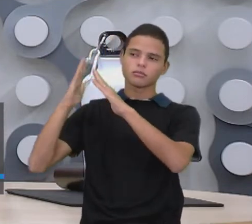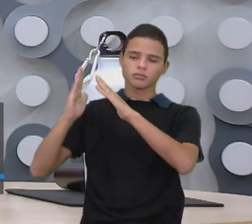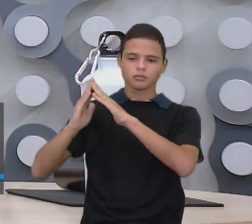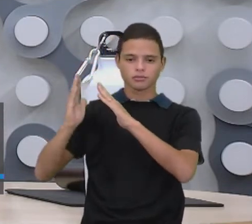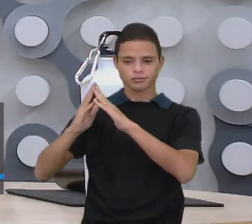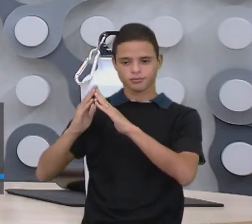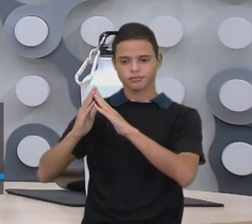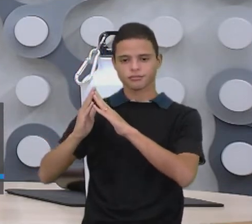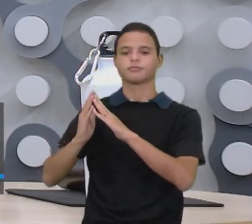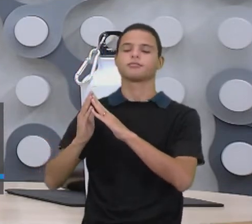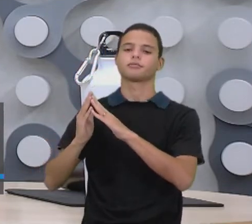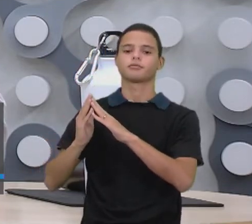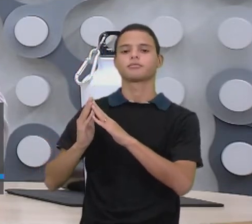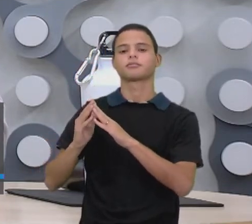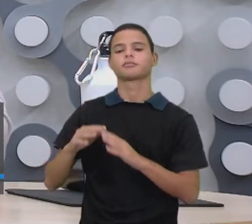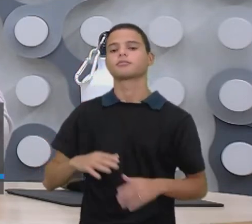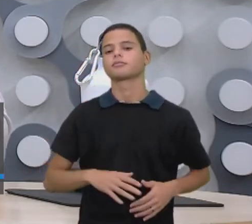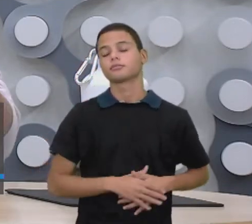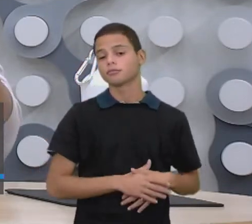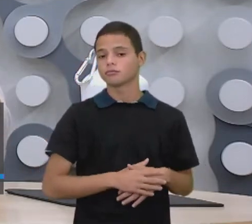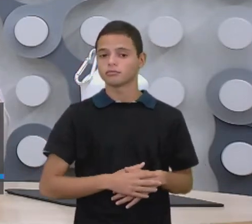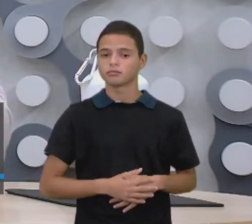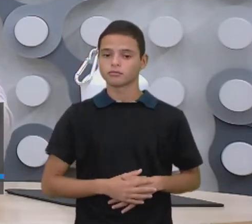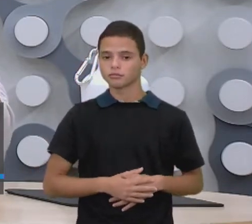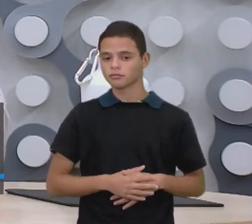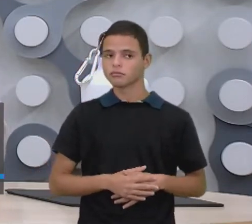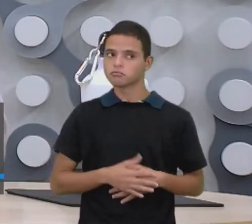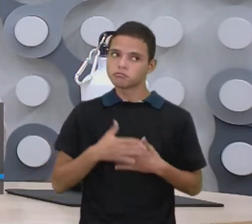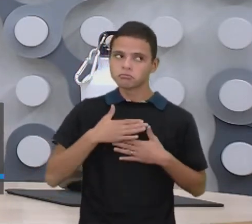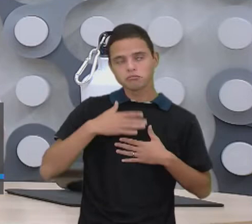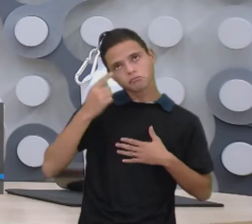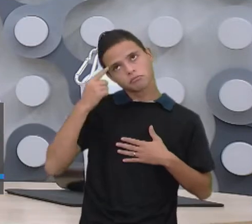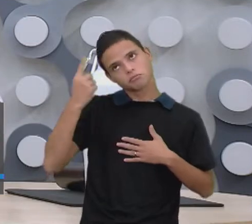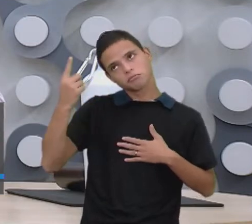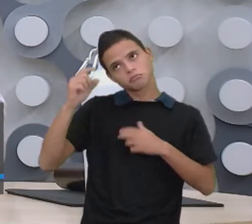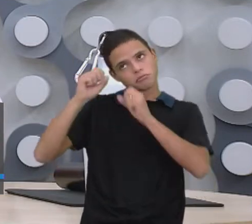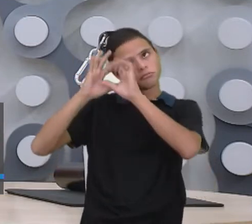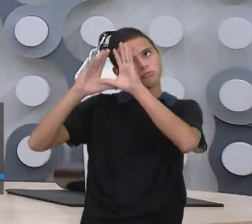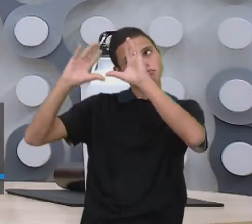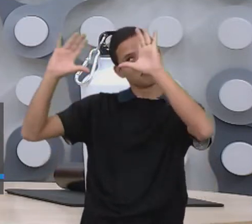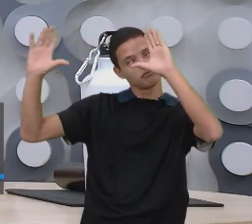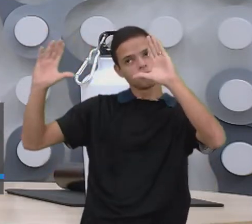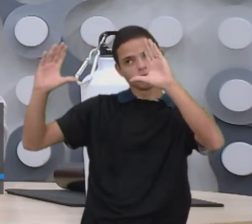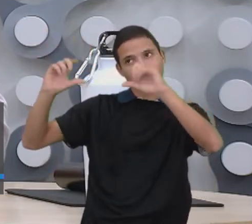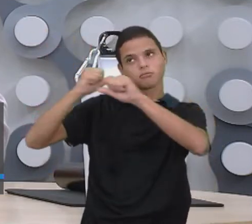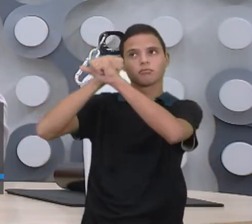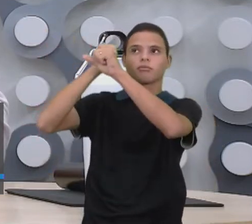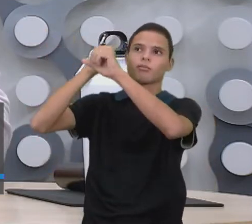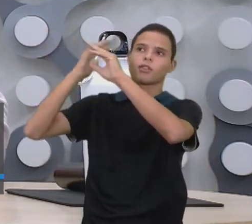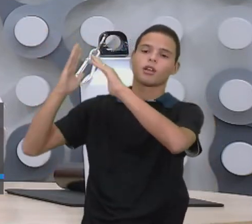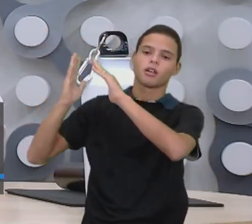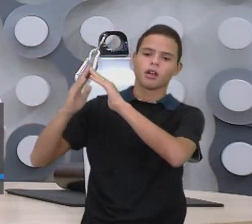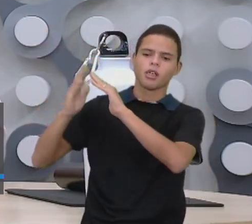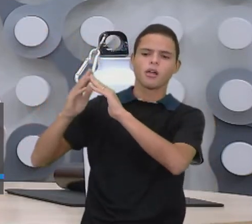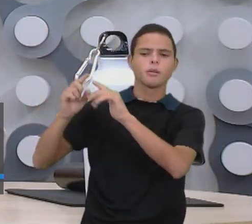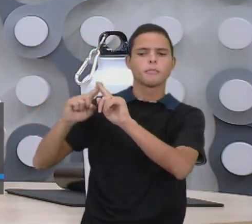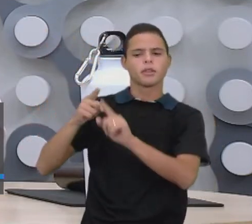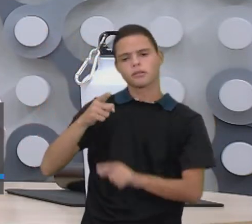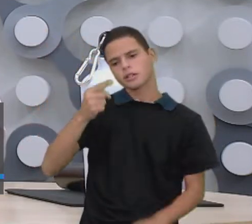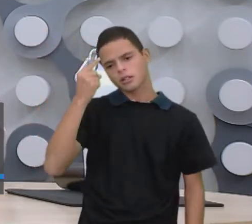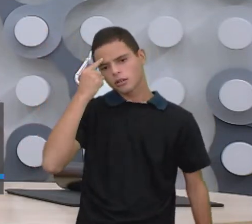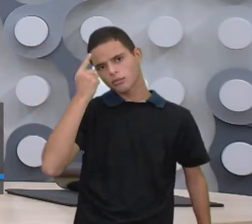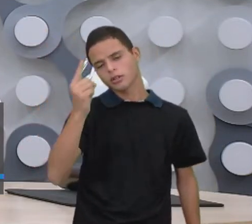produto casa, tá? Então, isso é que eu estou pensando em fazer, tá? Agora, se você está